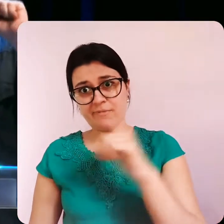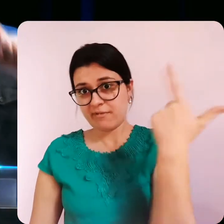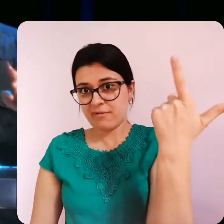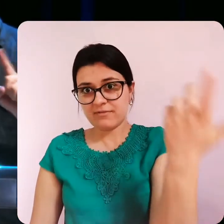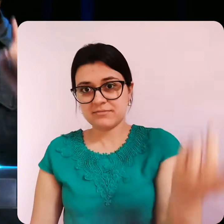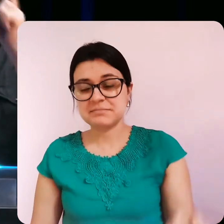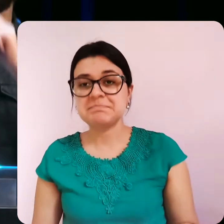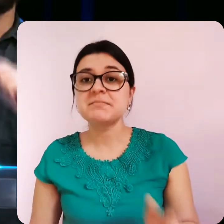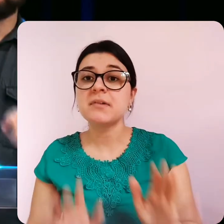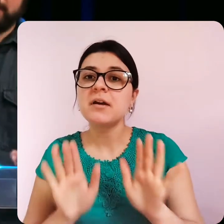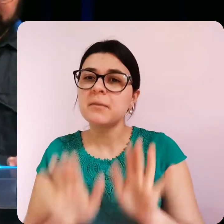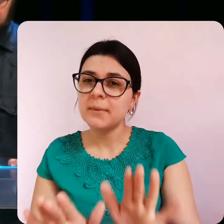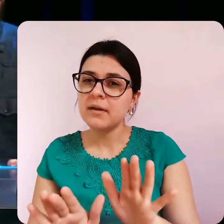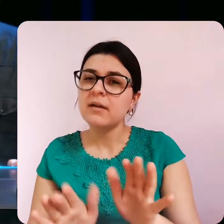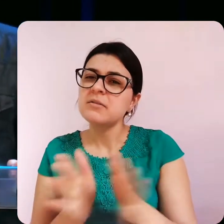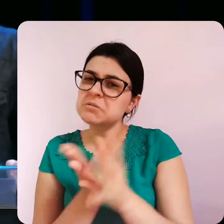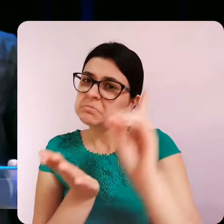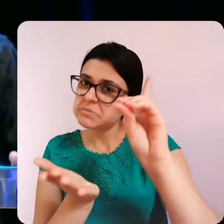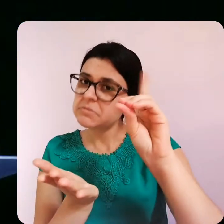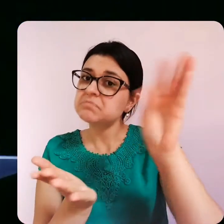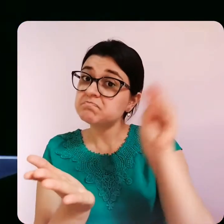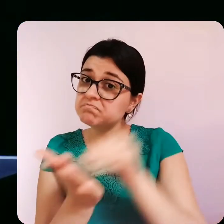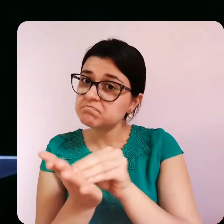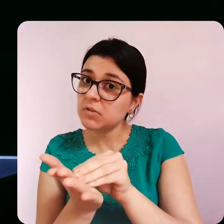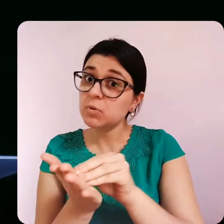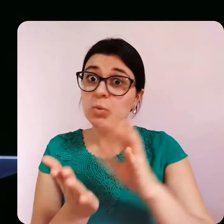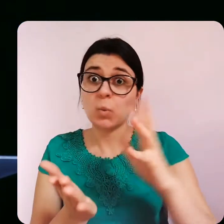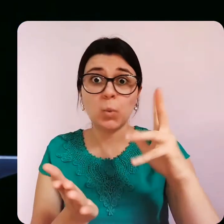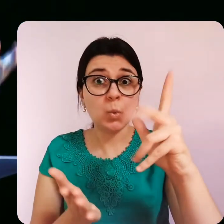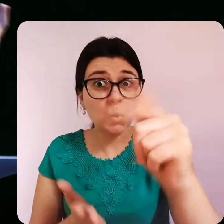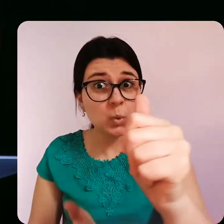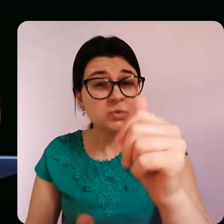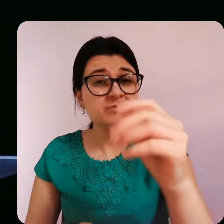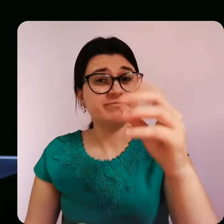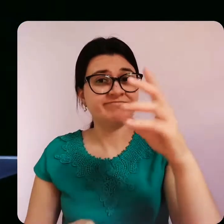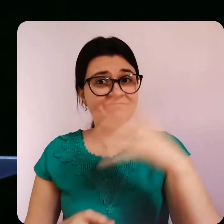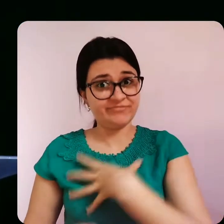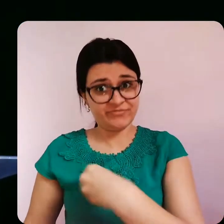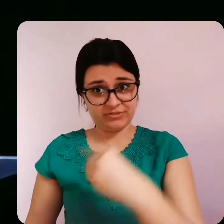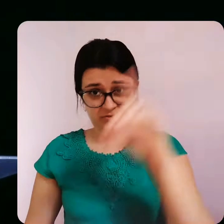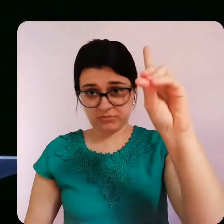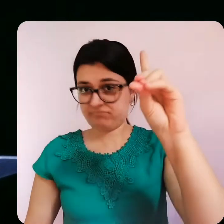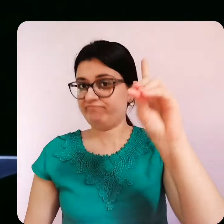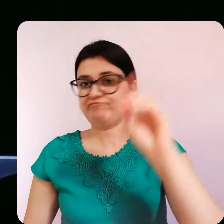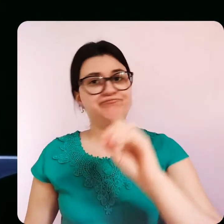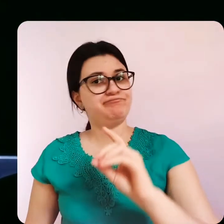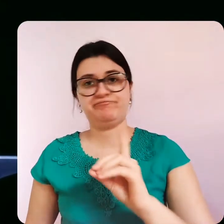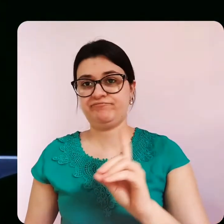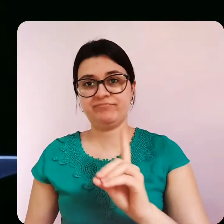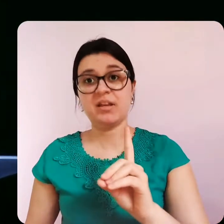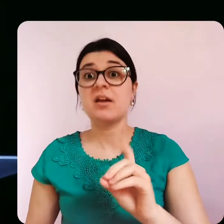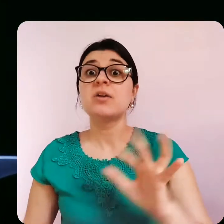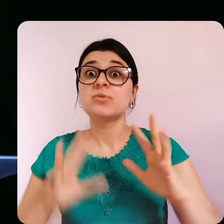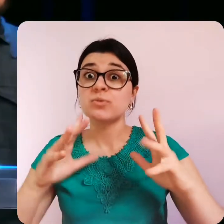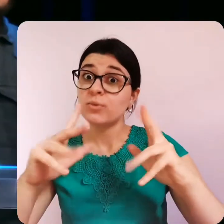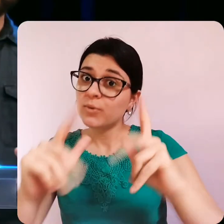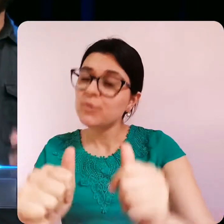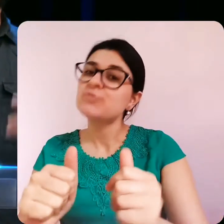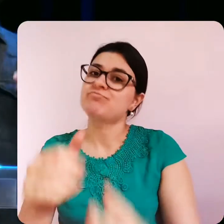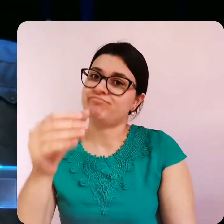nem todos são filhos de Deus. Todos somos criação de Deus. Todos somos criatura de